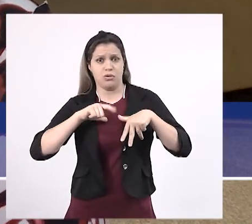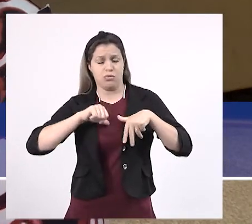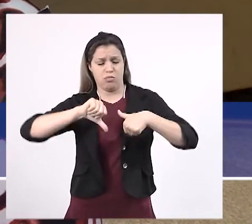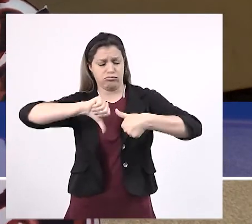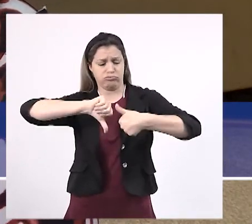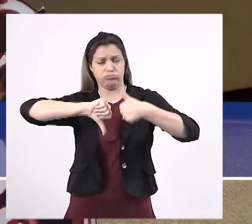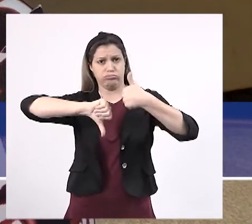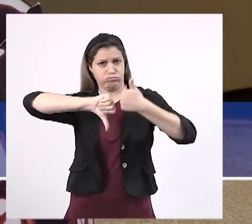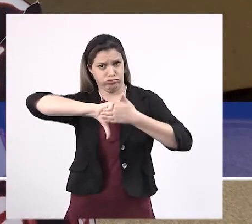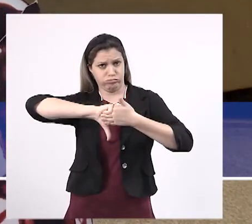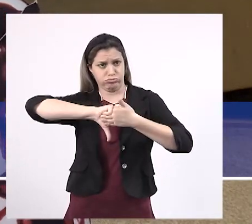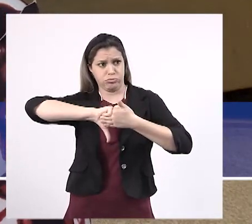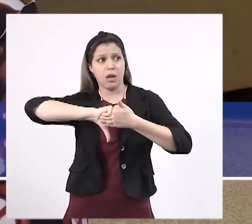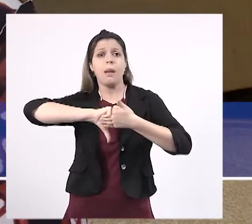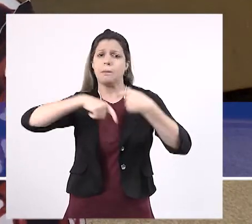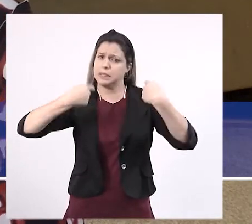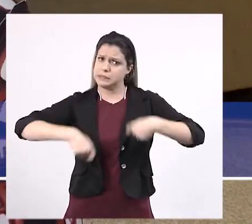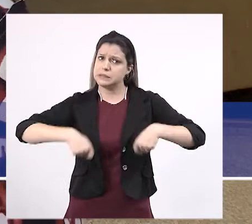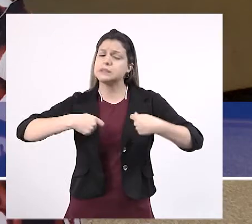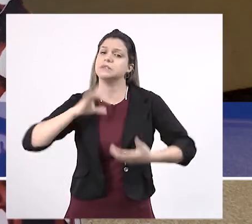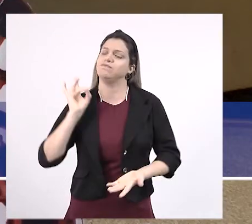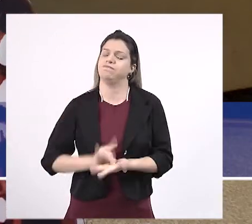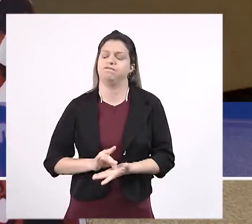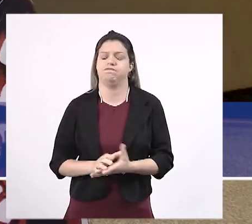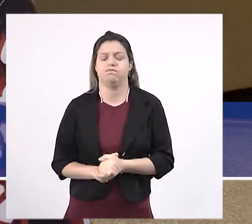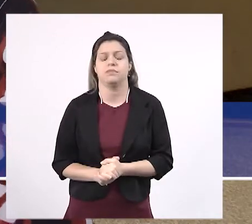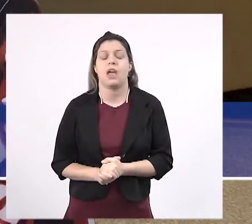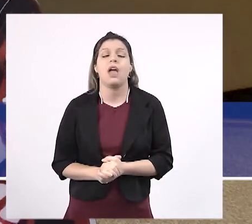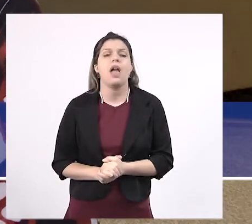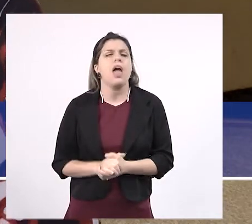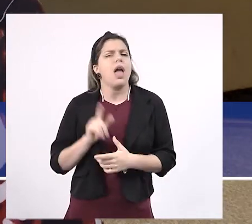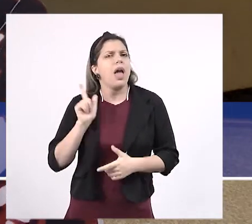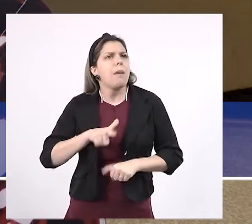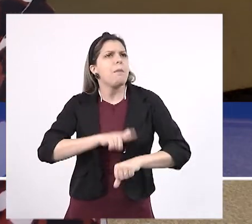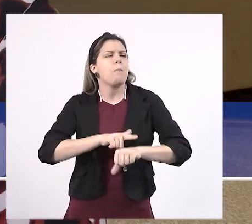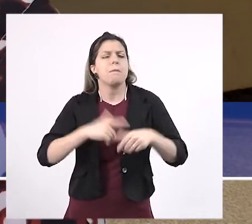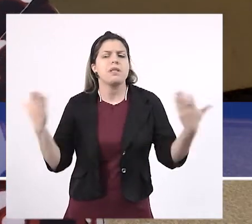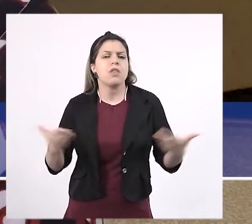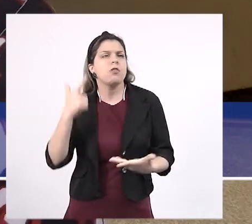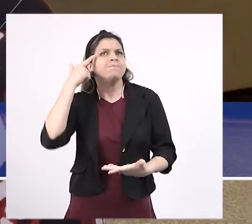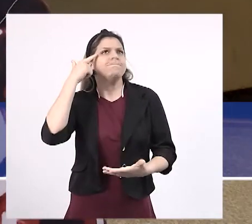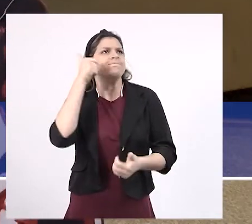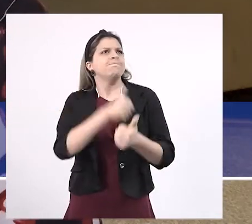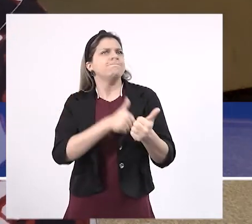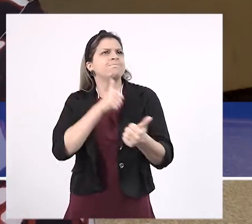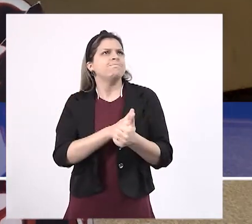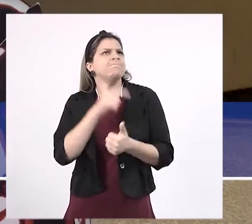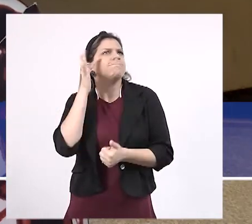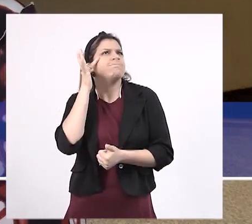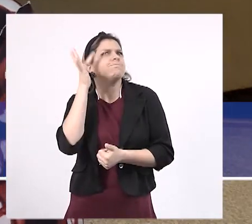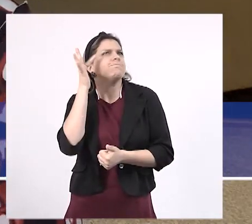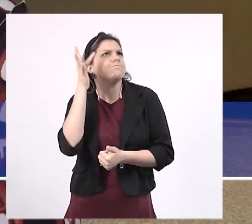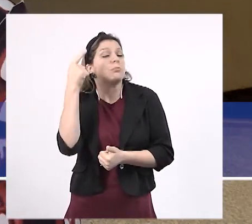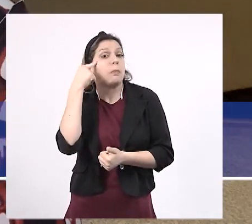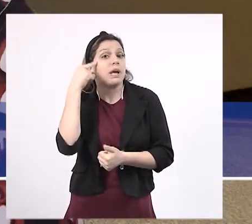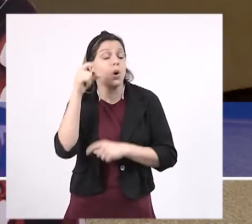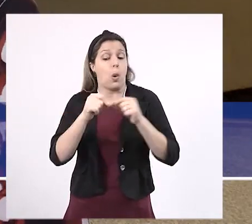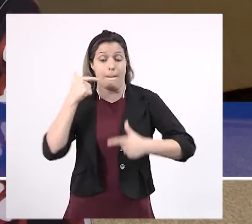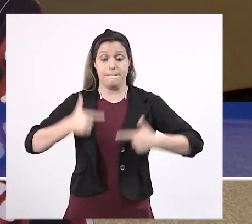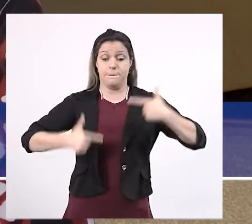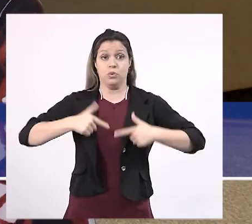tentar tirar do papel e colocar na prática. Então, eu acredito que seja um momento de reflexão para que nós possamos